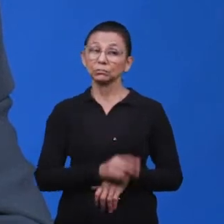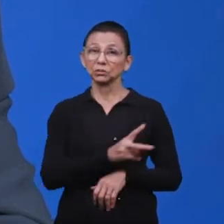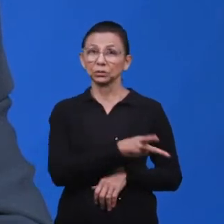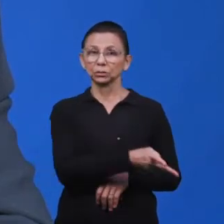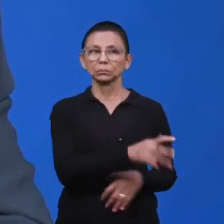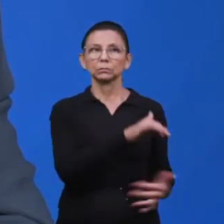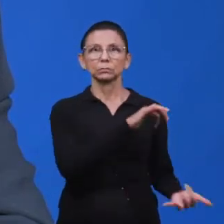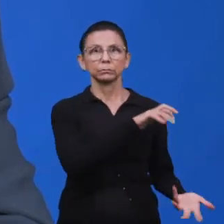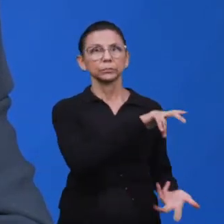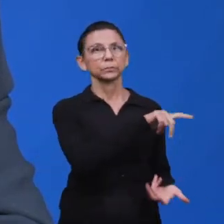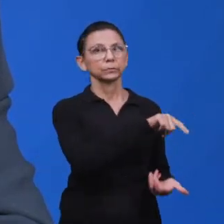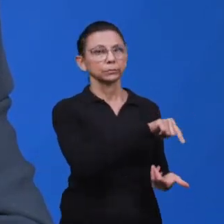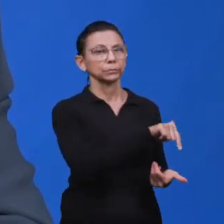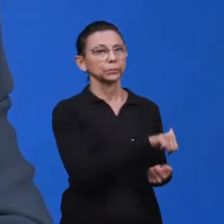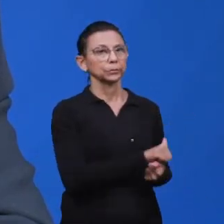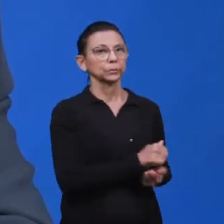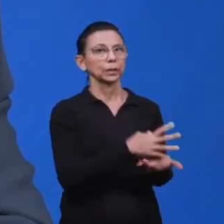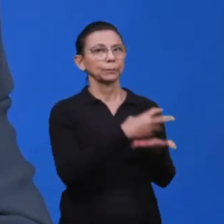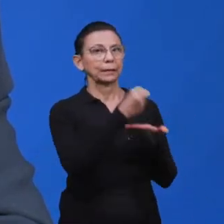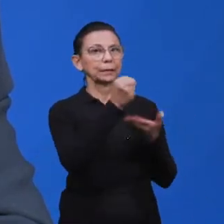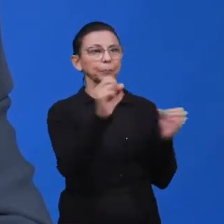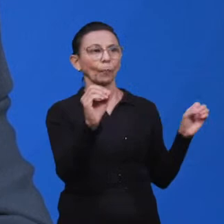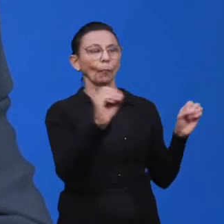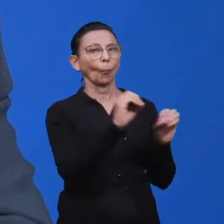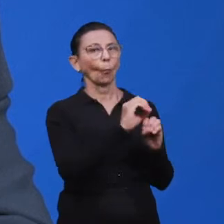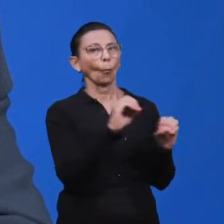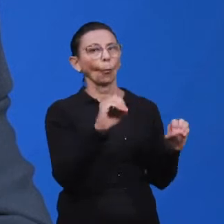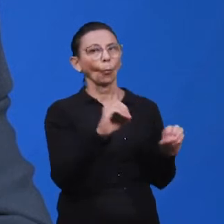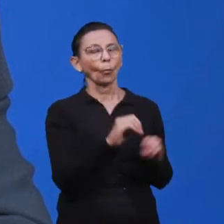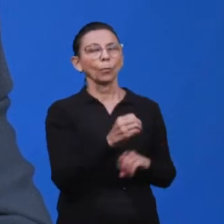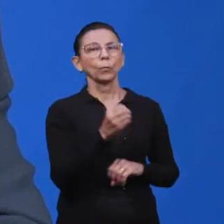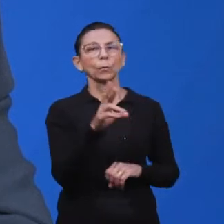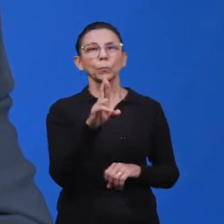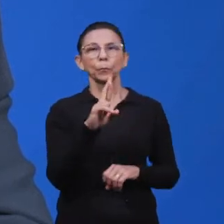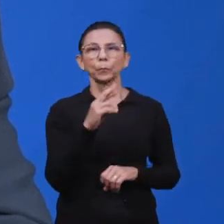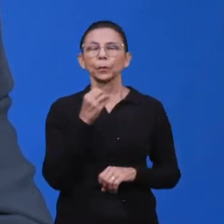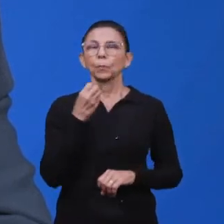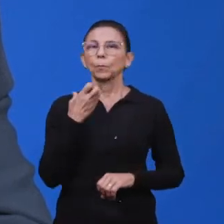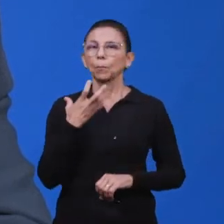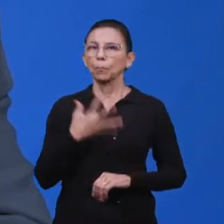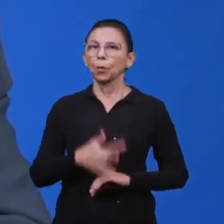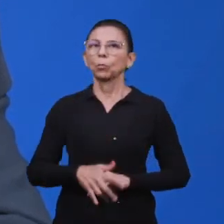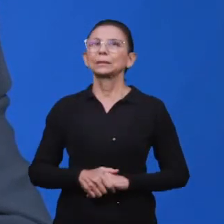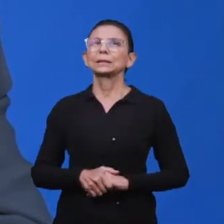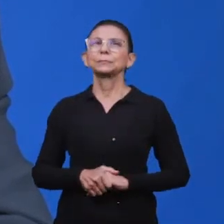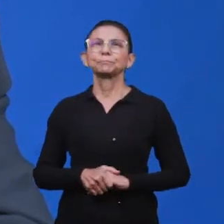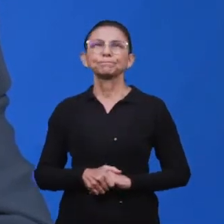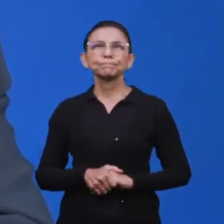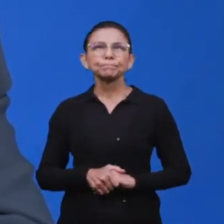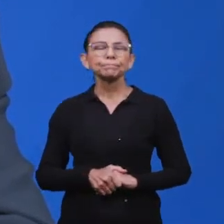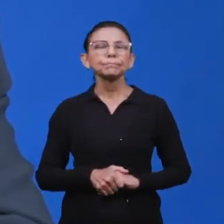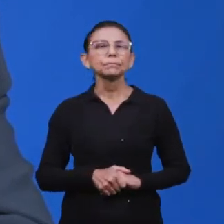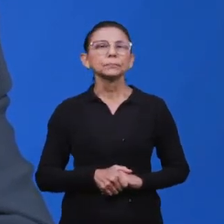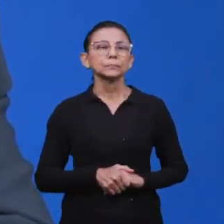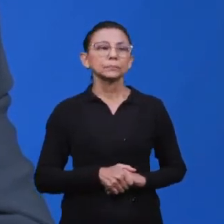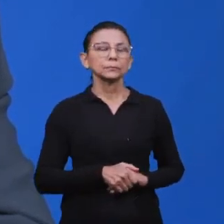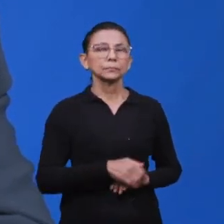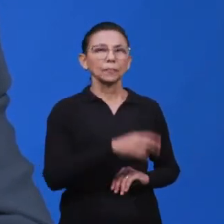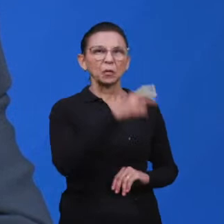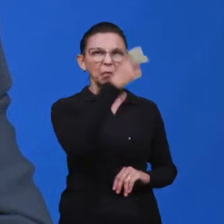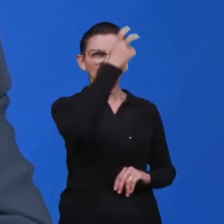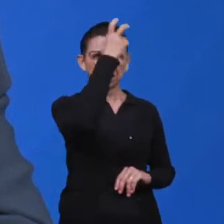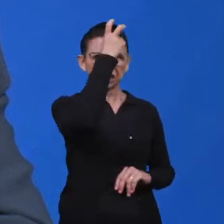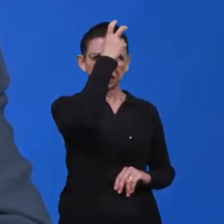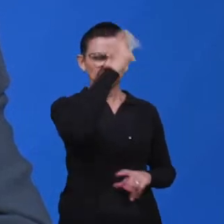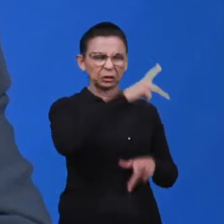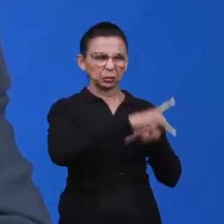seja, deste mundo, para o arrebatamento. Então, muito bem colocado. Aquilo que era de mais precioso no Egito